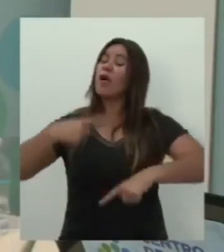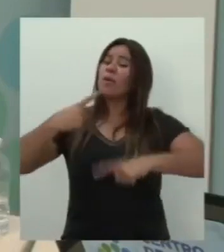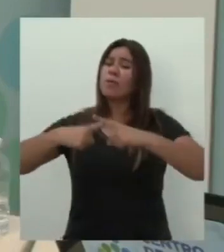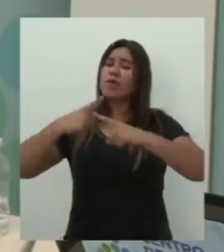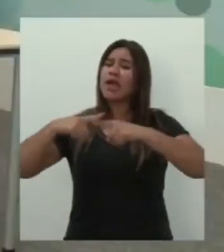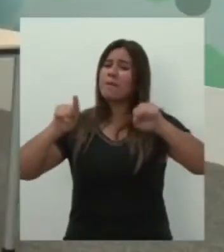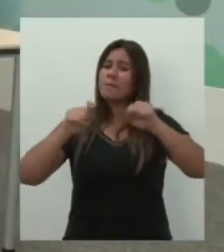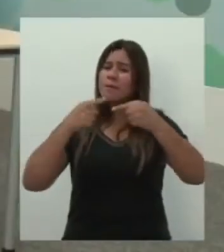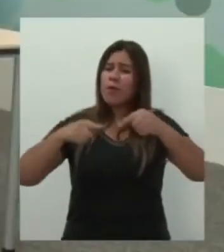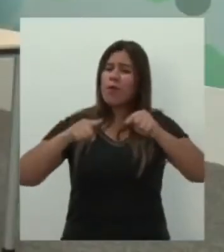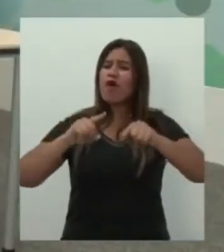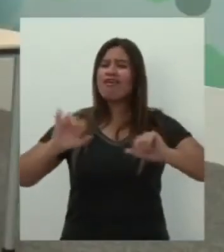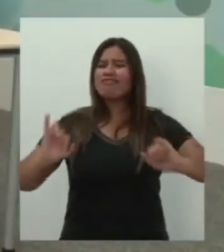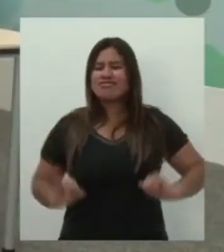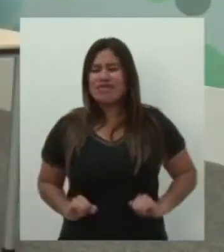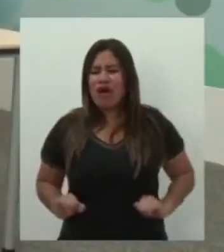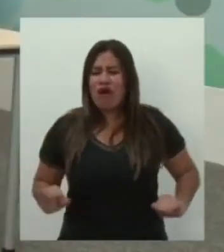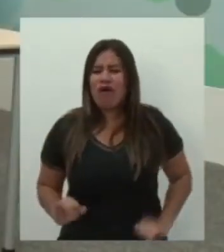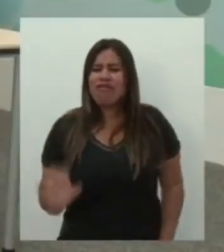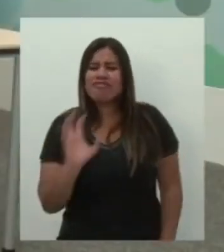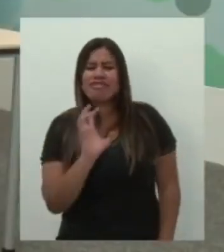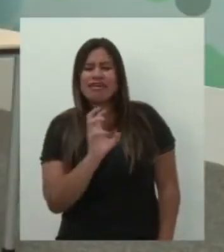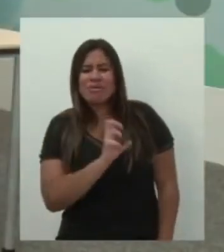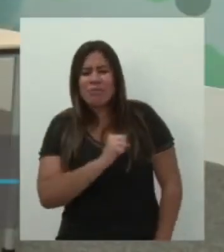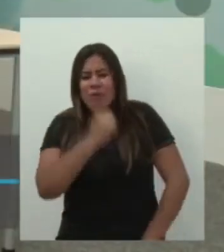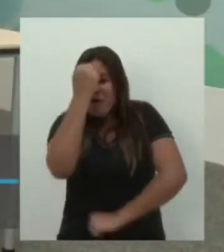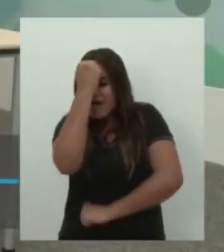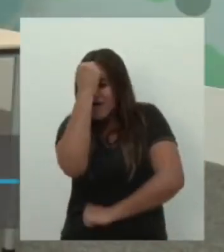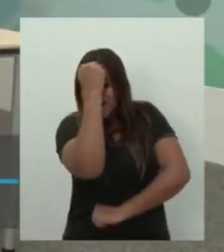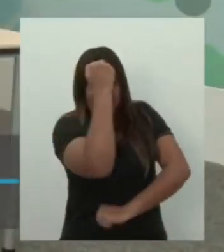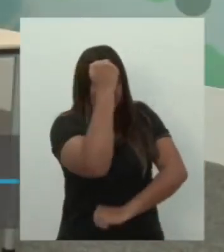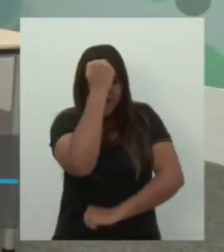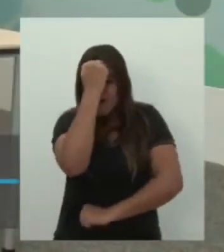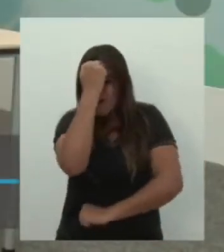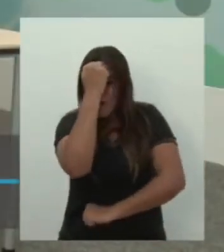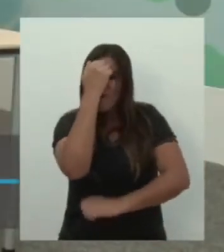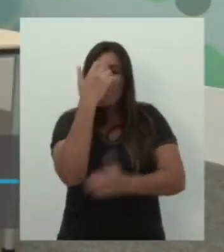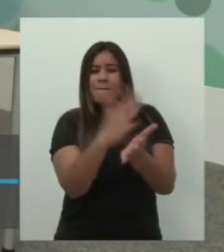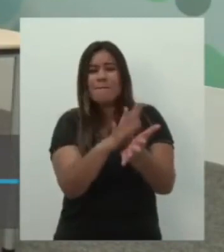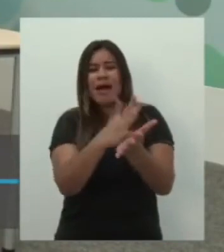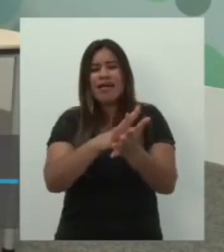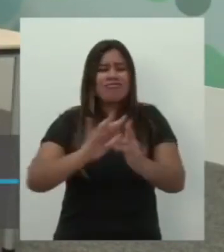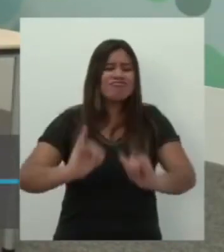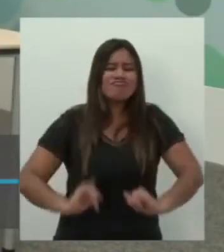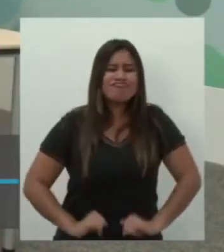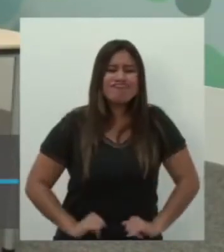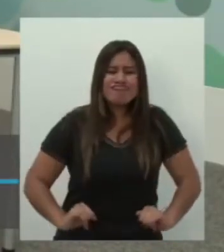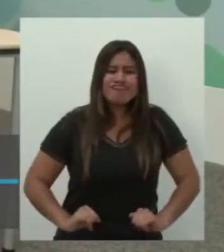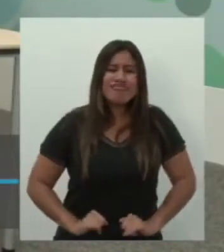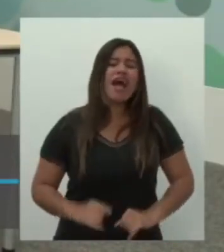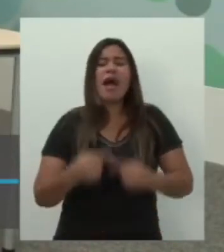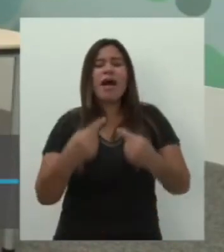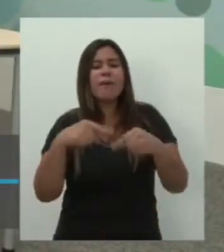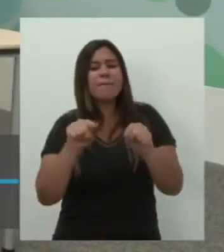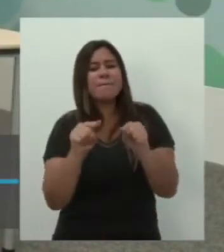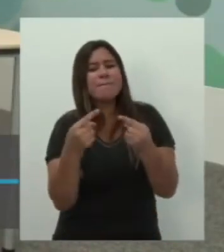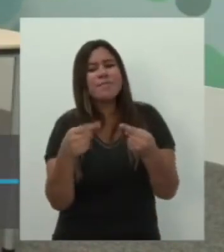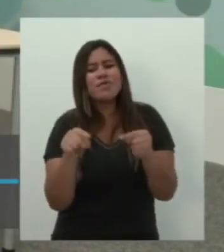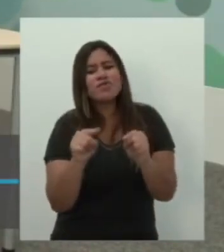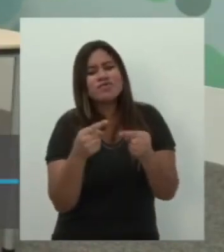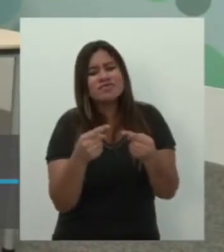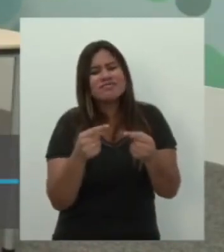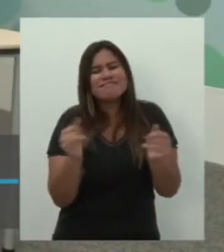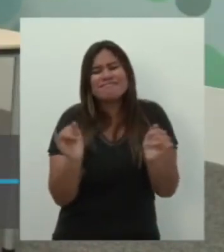que falam de sofrimento amoroso, a sofrência, aquele pagode de sofrimento, aquela música